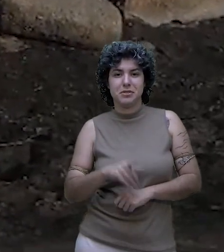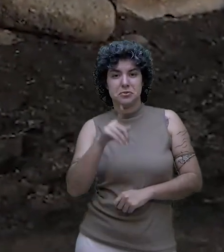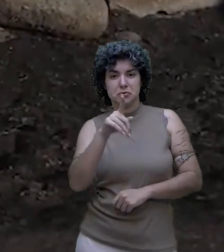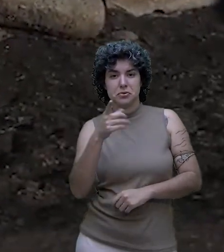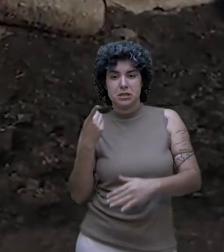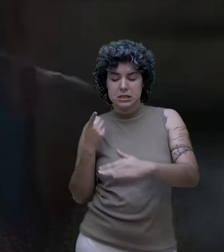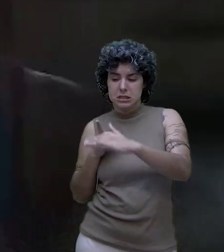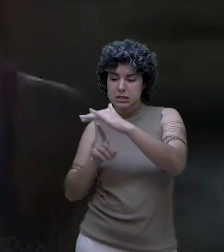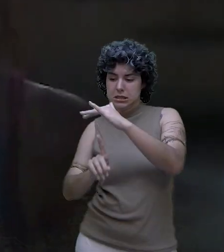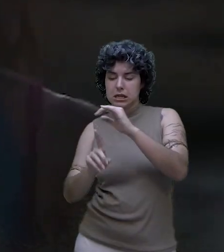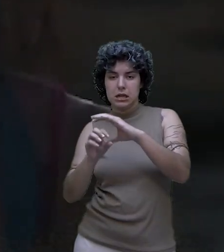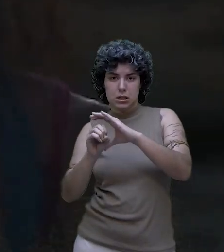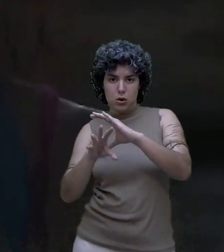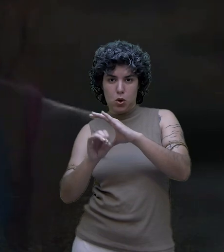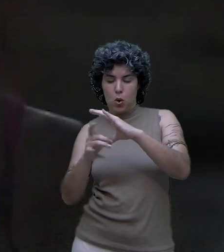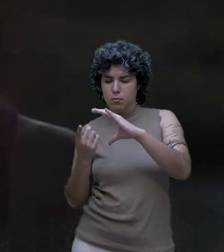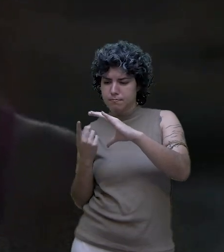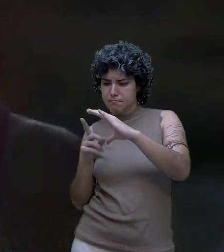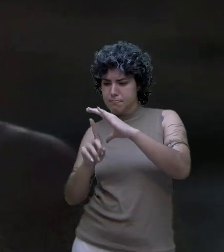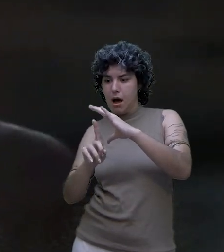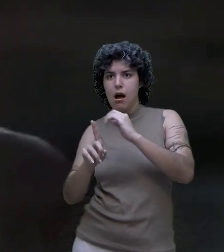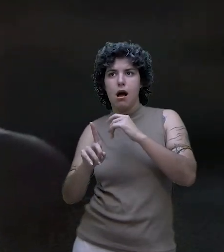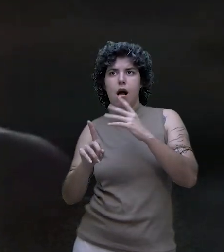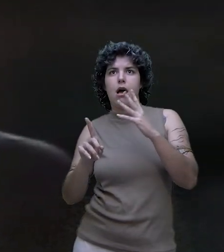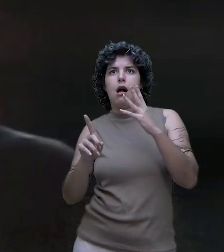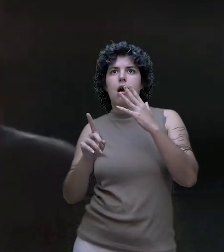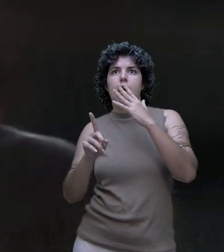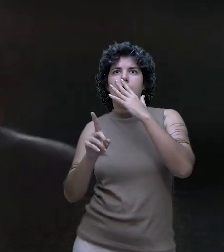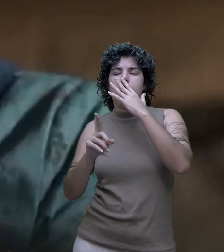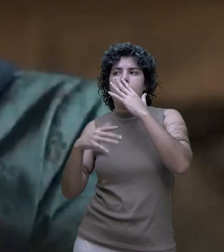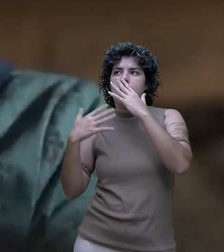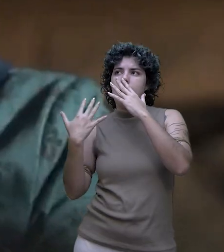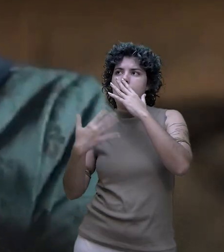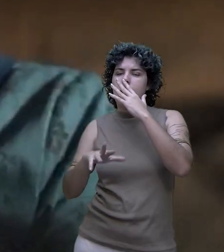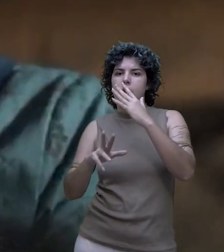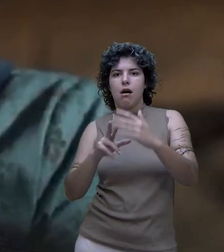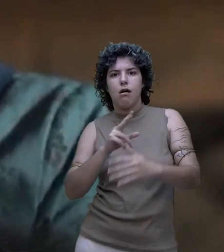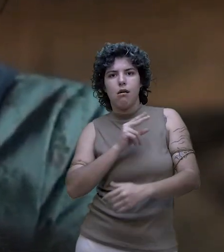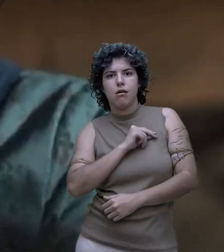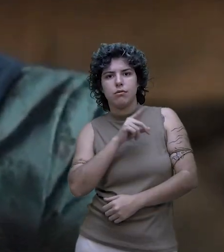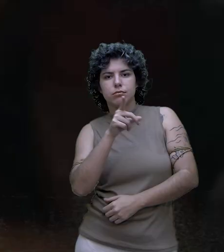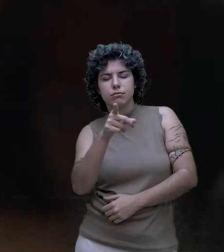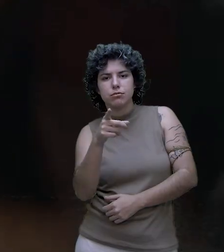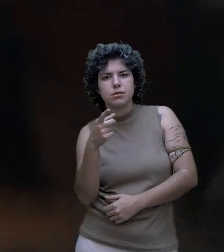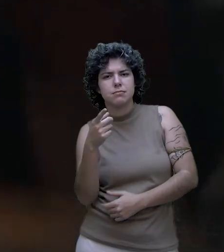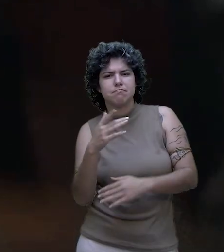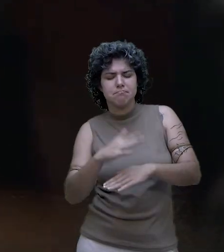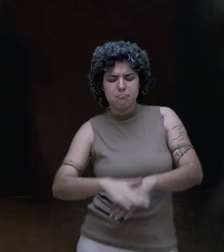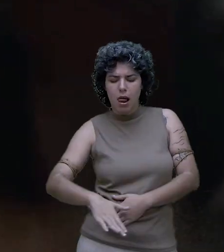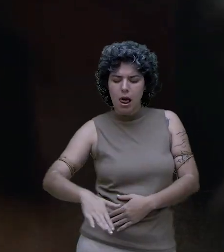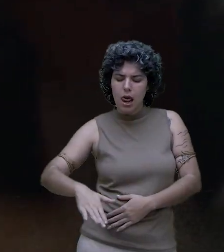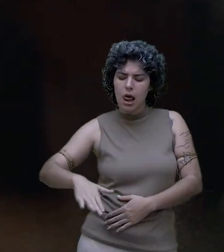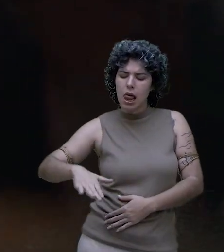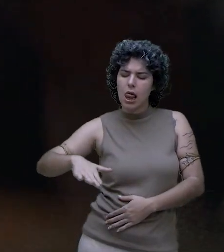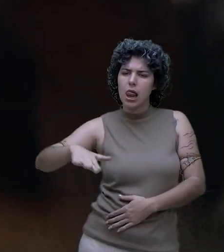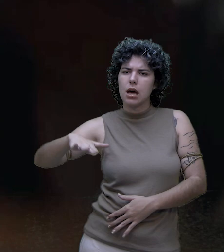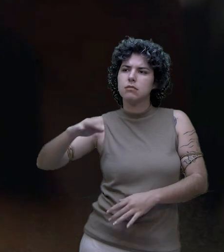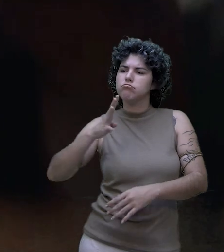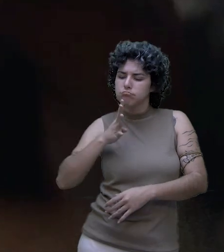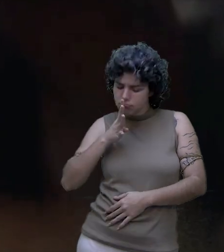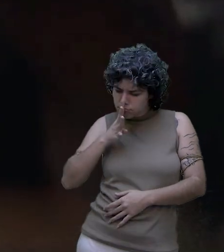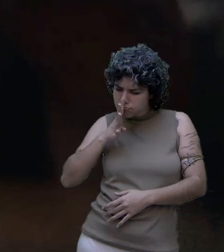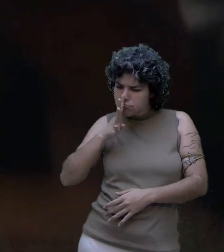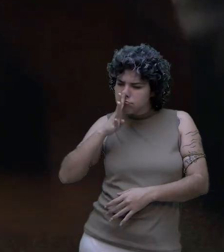Globo é o mundo, né? Então, você cresceu vendo a Rede Globo, vendo as produções, assistindo, e aí